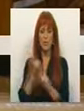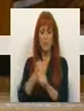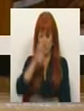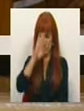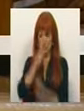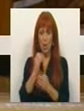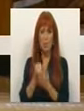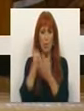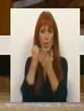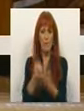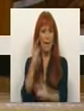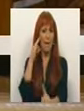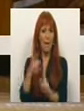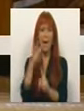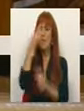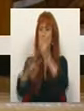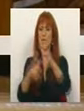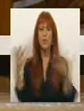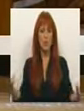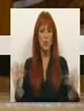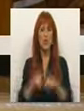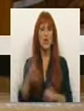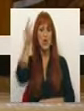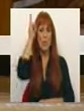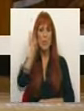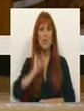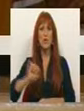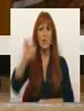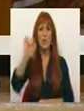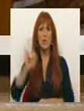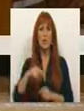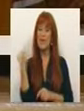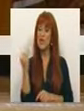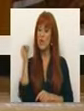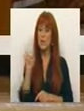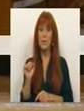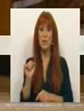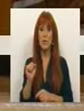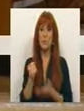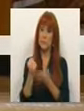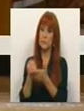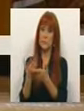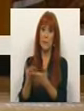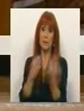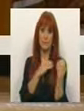e apoio à causa humanitária e aos bombeiros pelas instituições que os